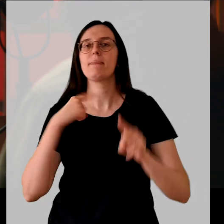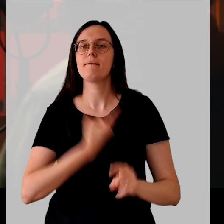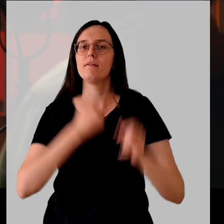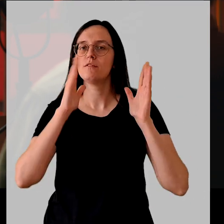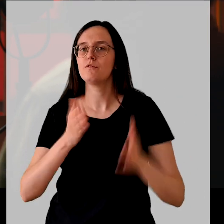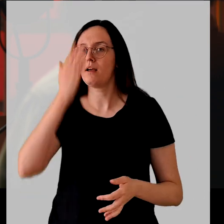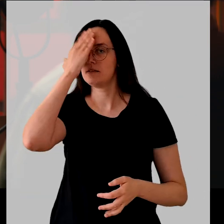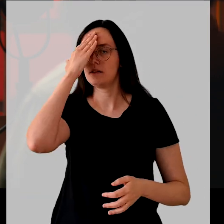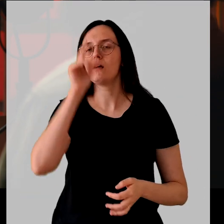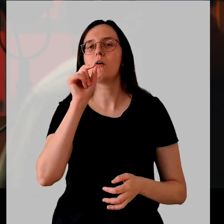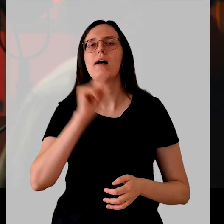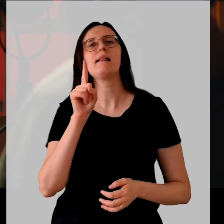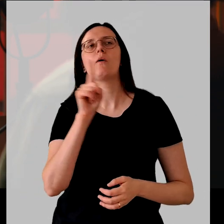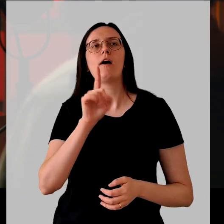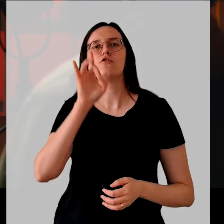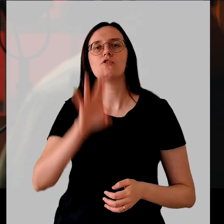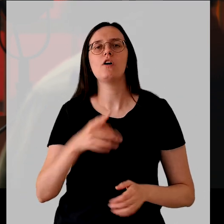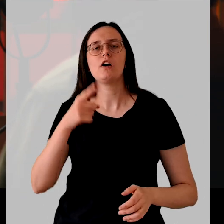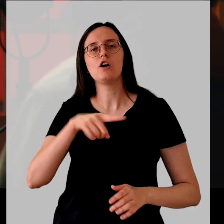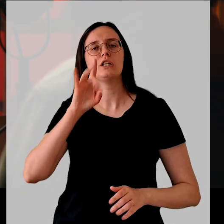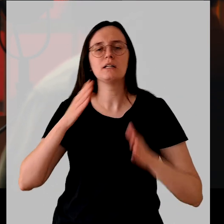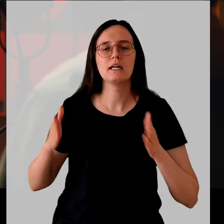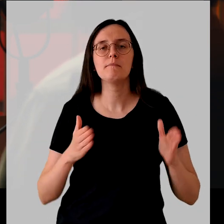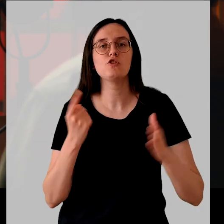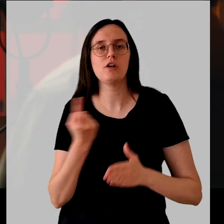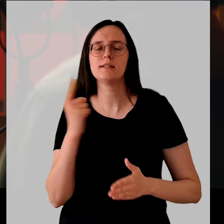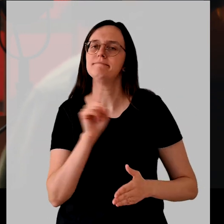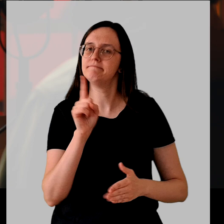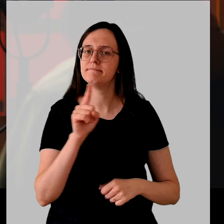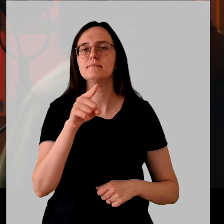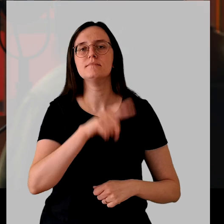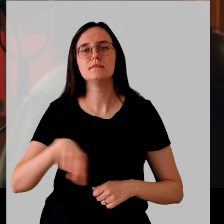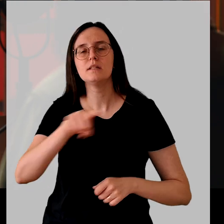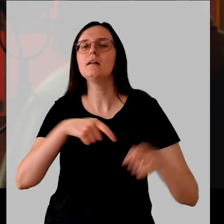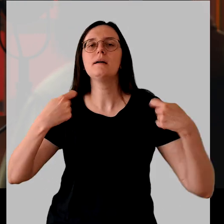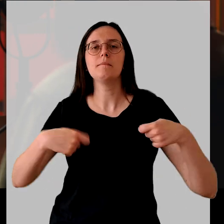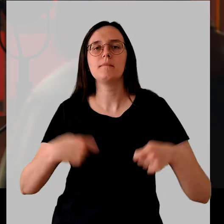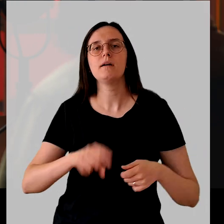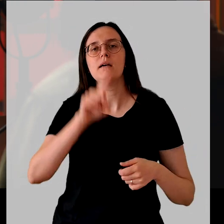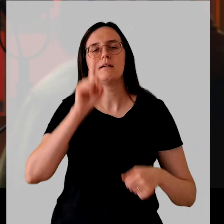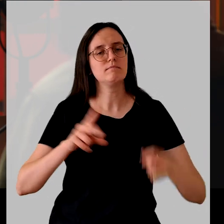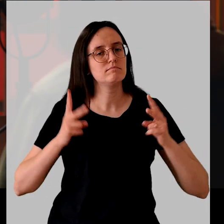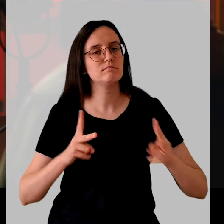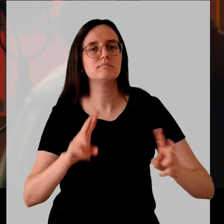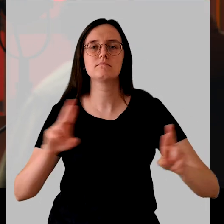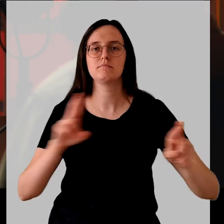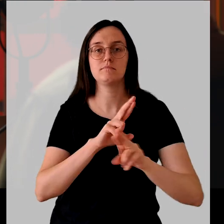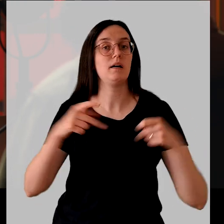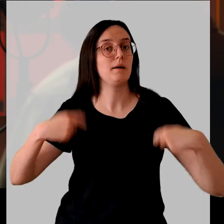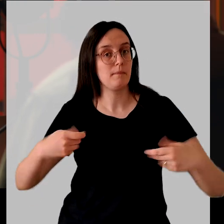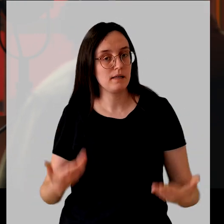Mas a gente sabe que não é só... Vocês não caminham sozinhos. Vocês precisam de manter